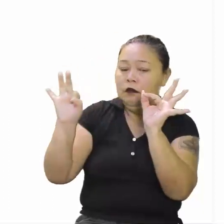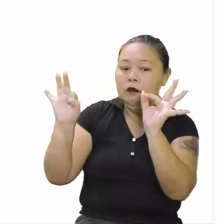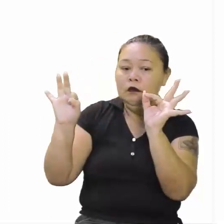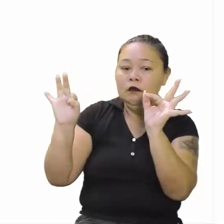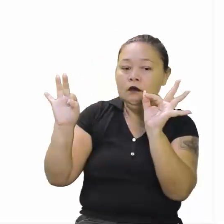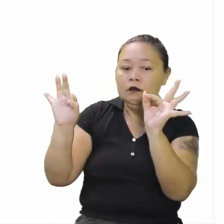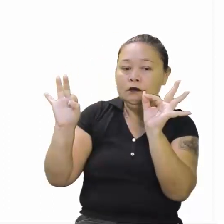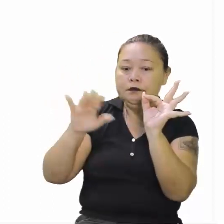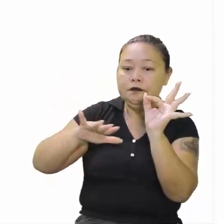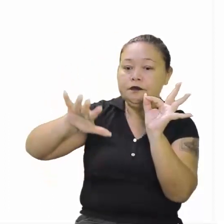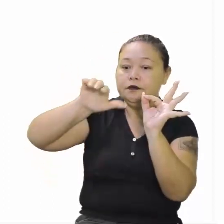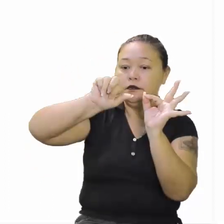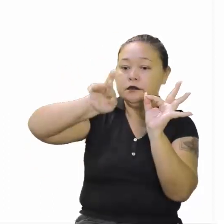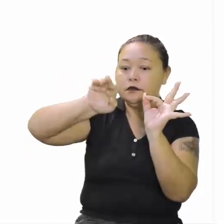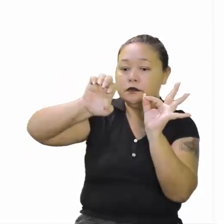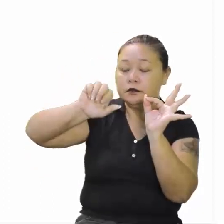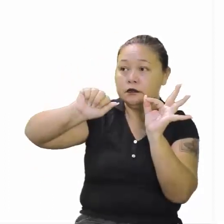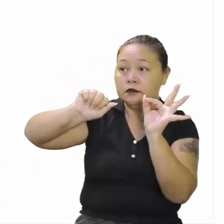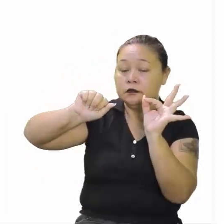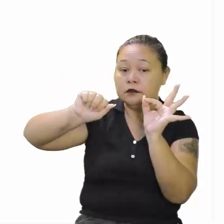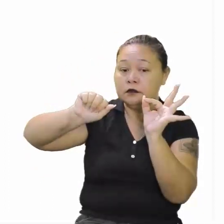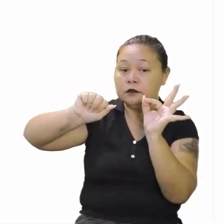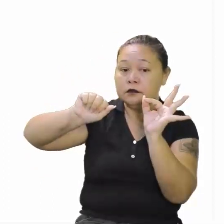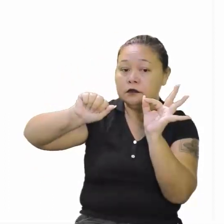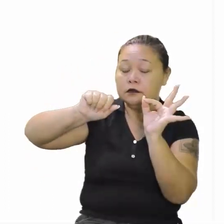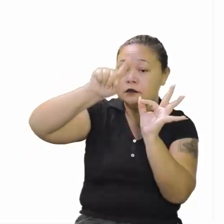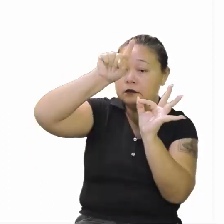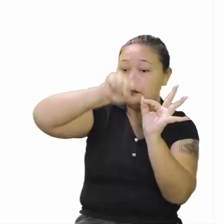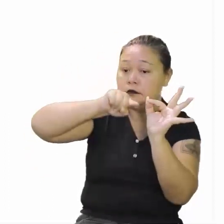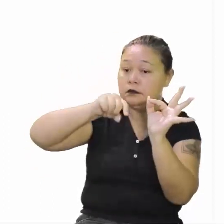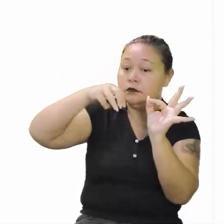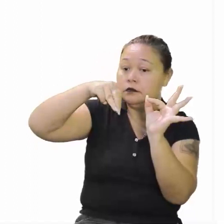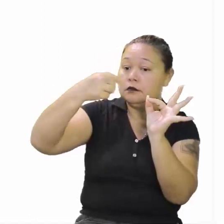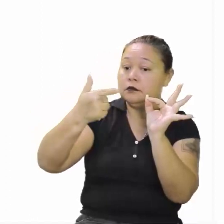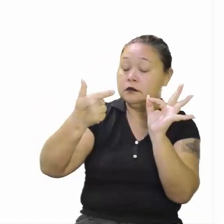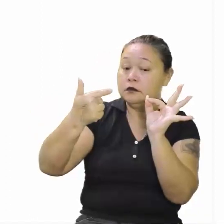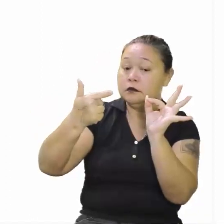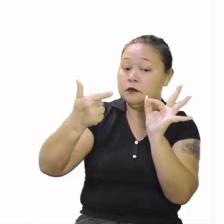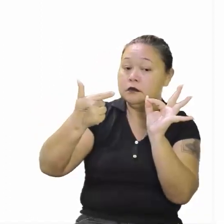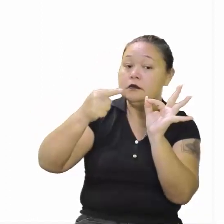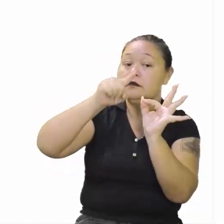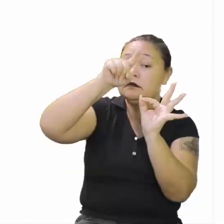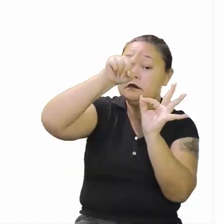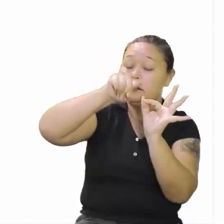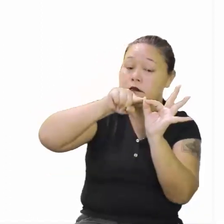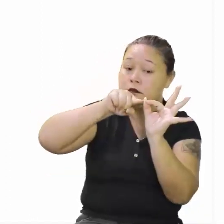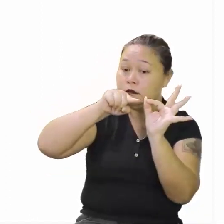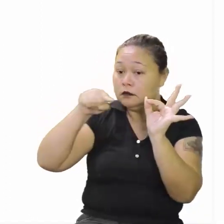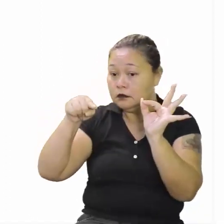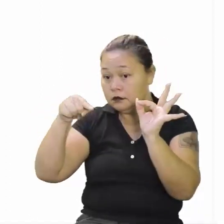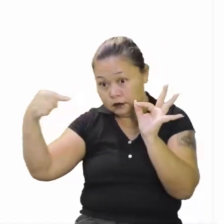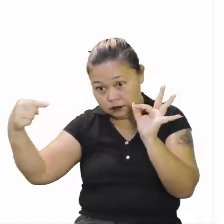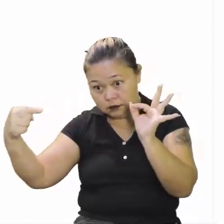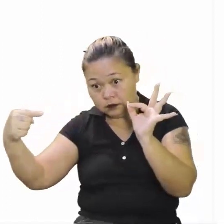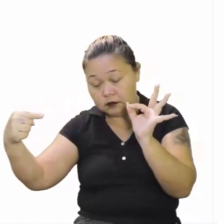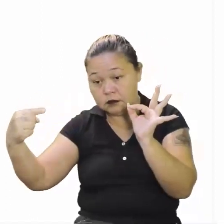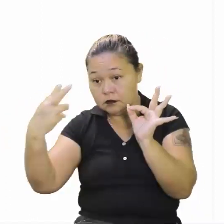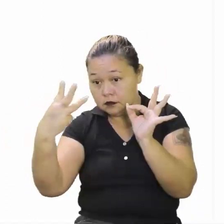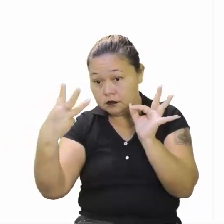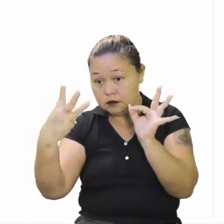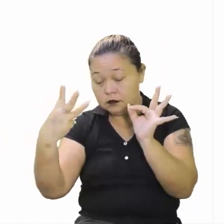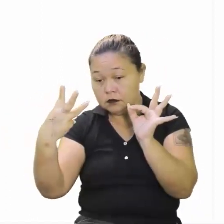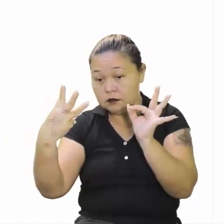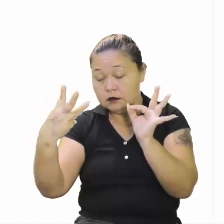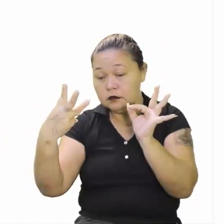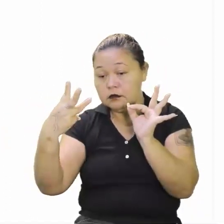tenho área, que seria metro quadrado. E quando eu tenho mais vezes metro, aí